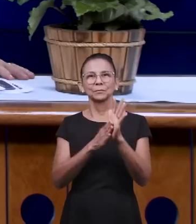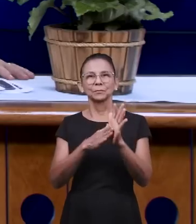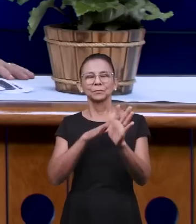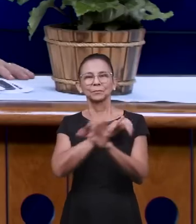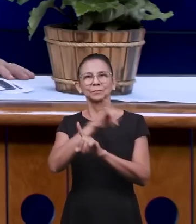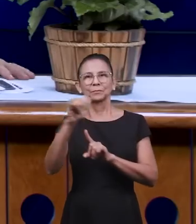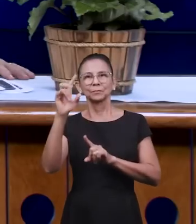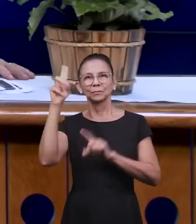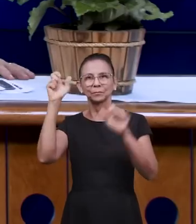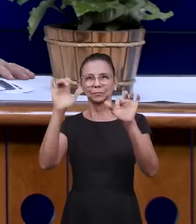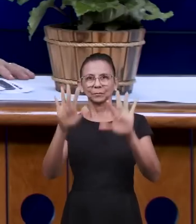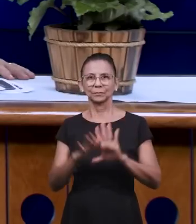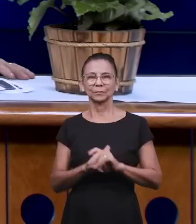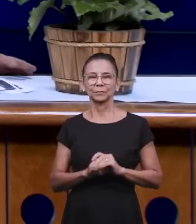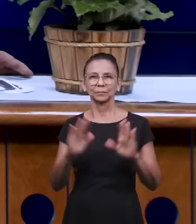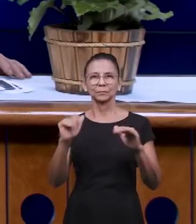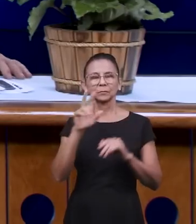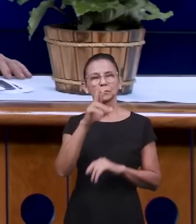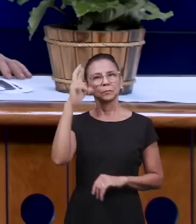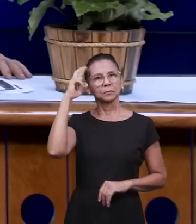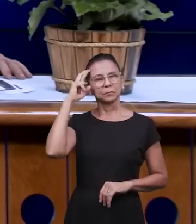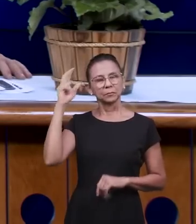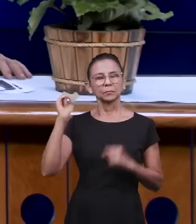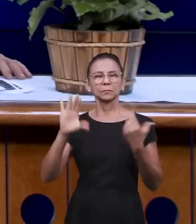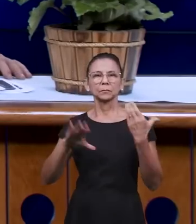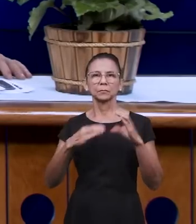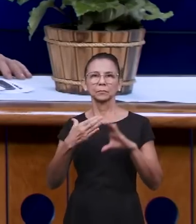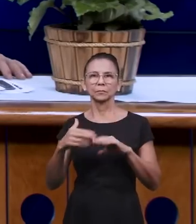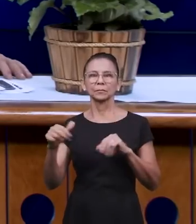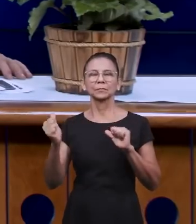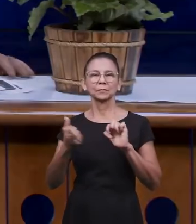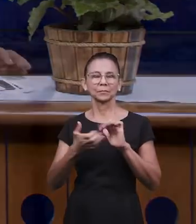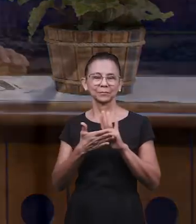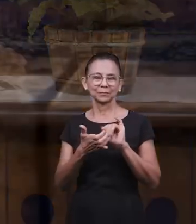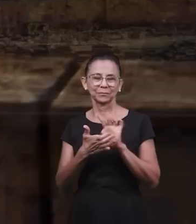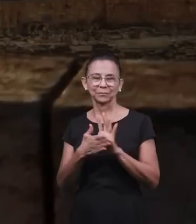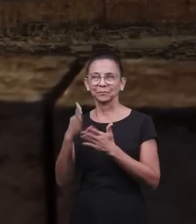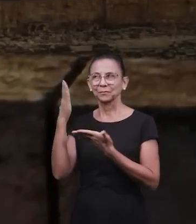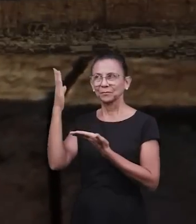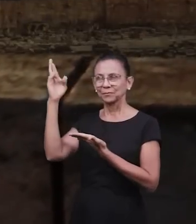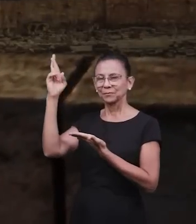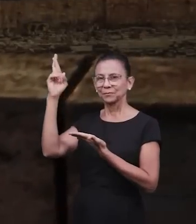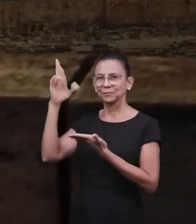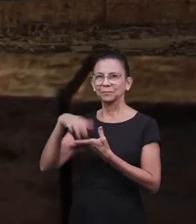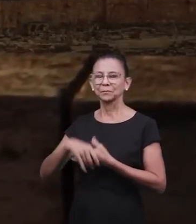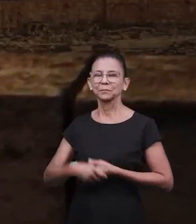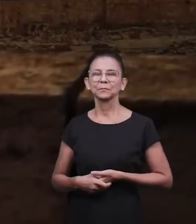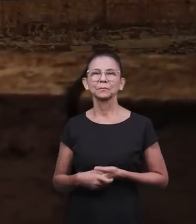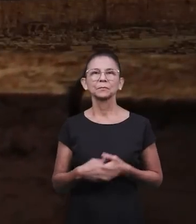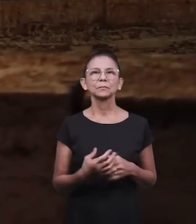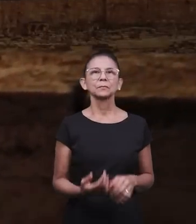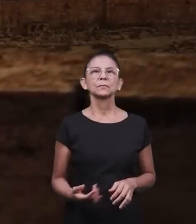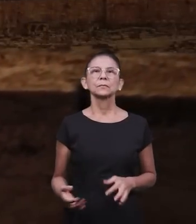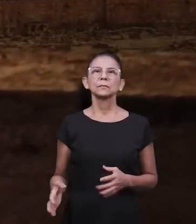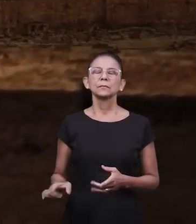Entraram aos choros, aos prantos na cidade velha de Jerusalém, que foi a cidade que eles conquistaram. Uma israelita chamada Naomi